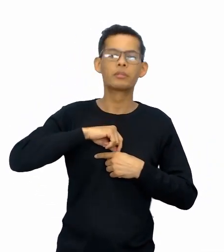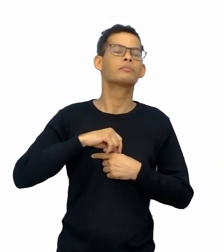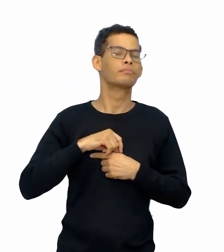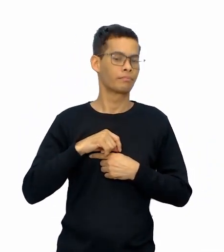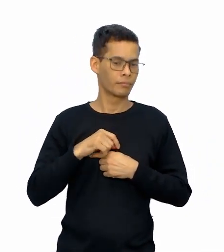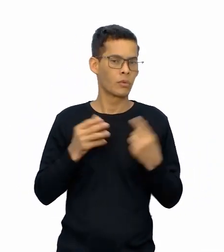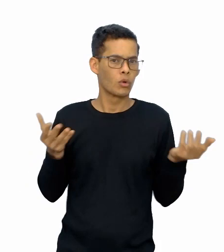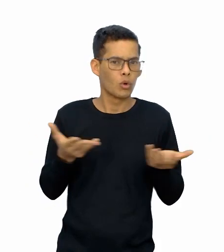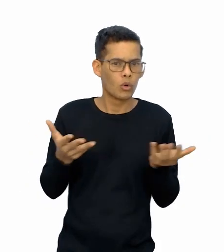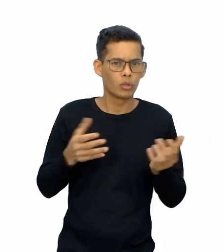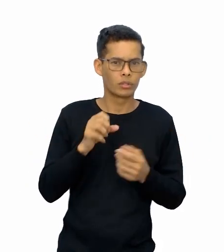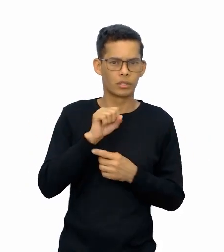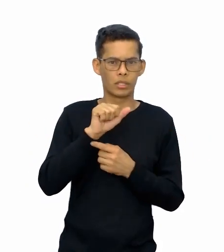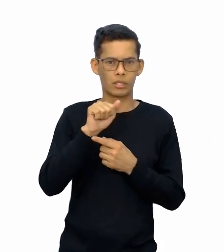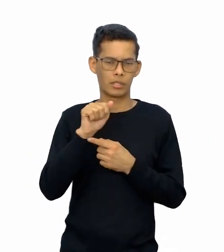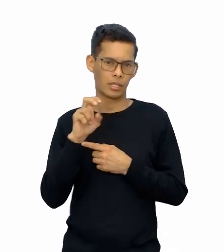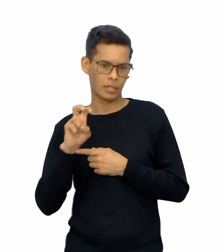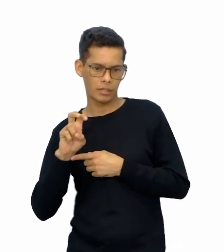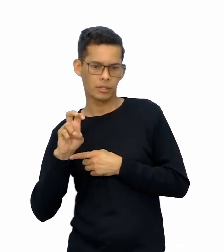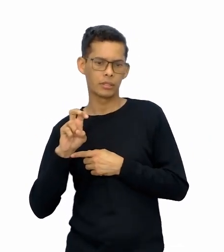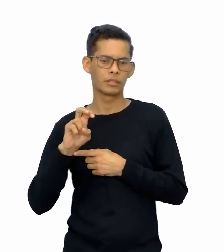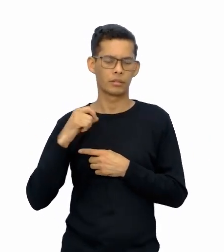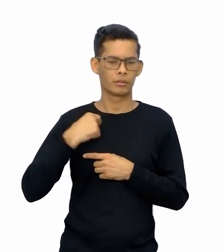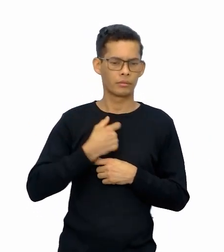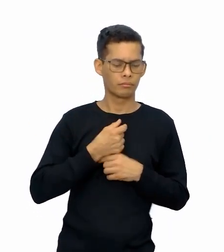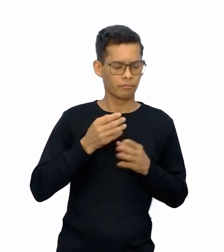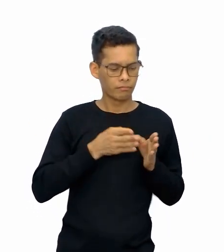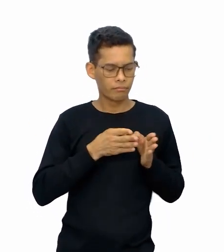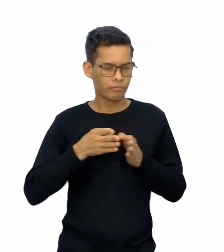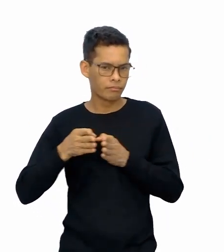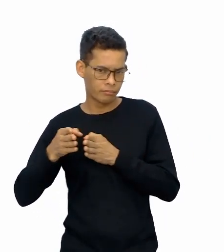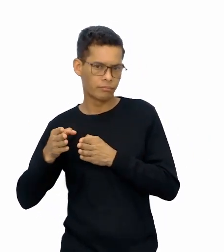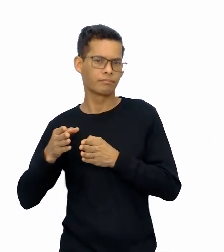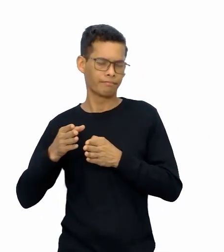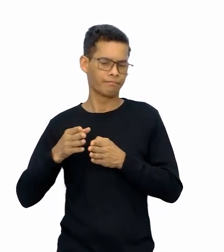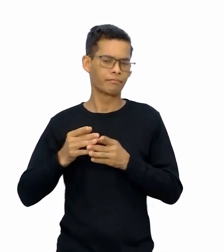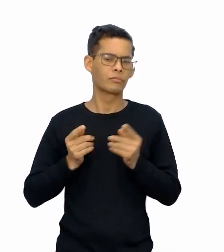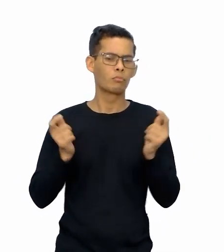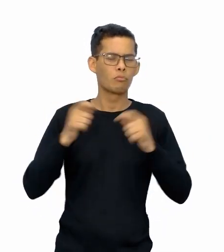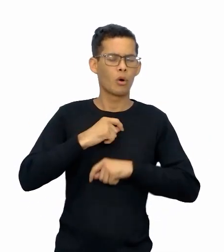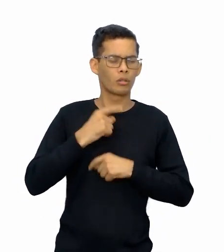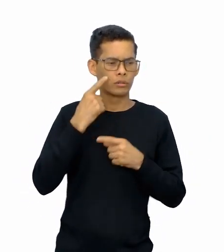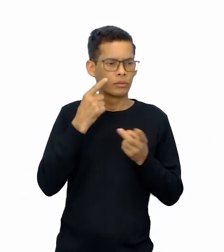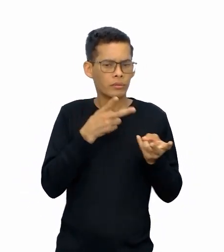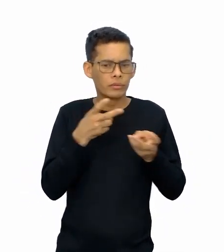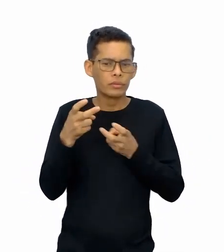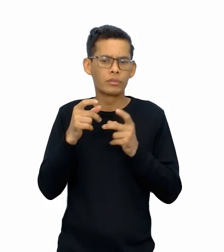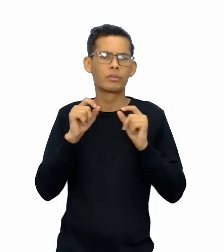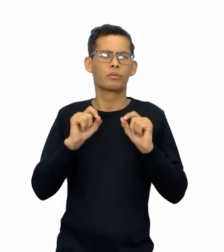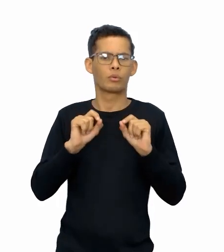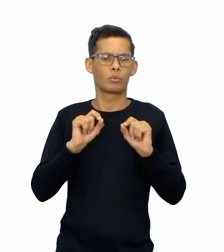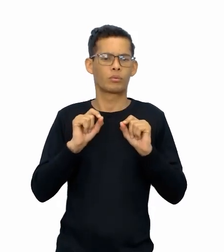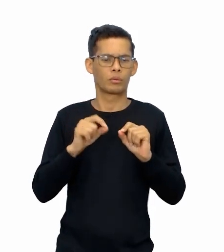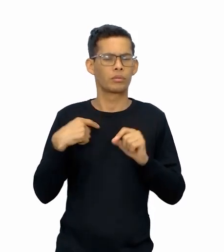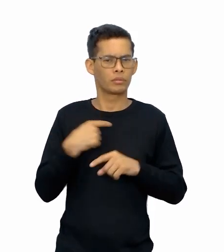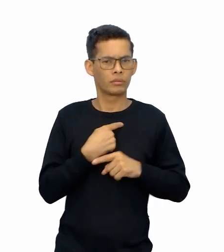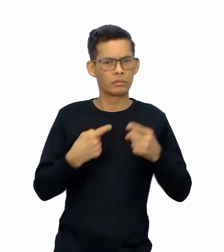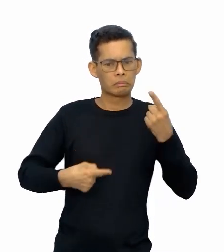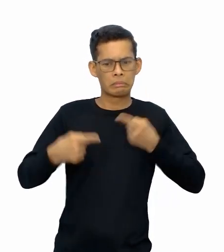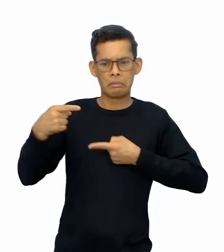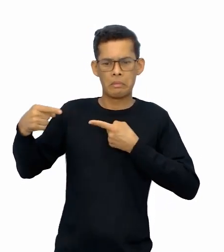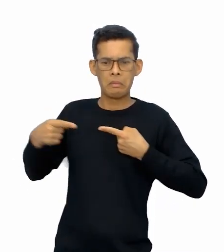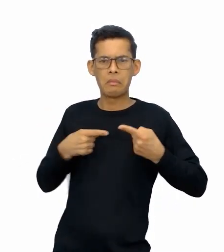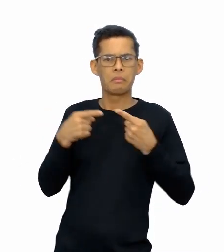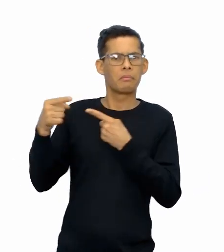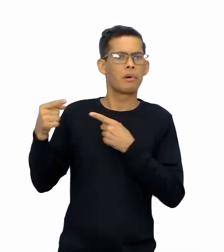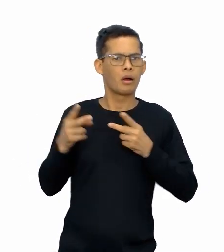na SA5, caminhando aí no sentido anti-horário, né, pode-se observar que iremos continuar as nossas discussões agora